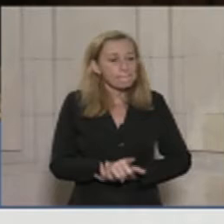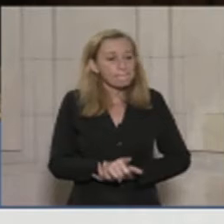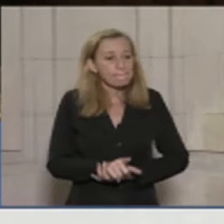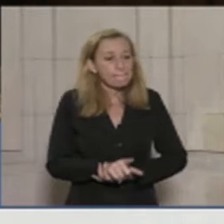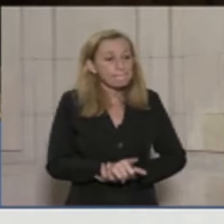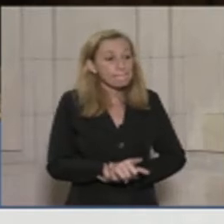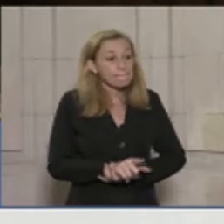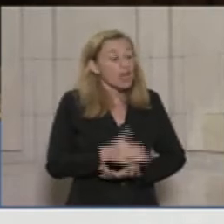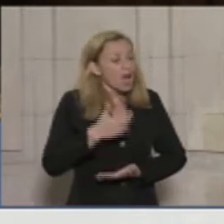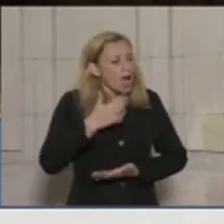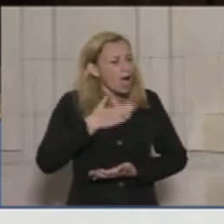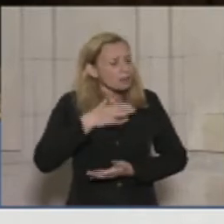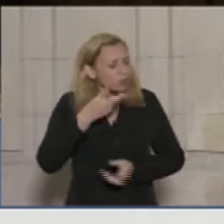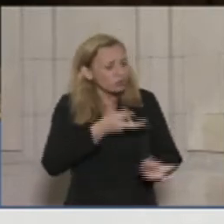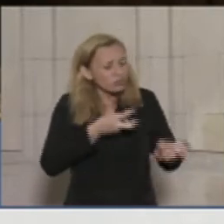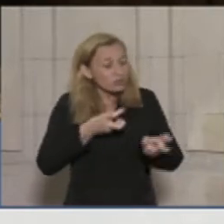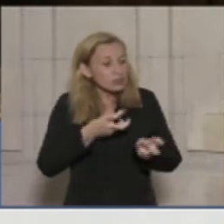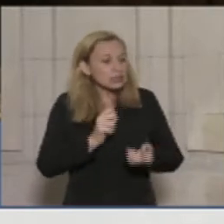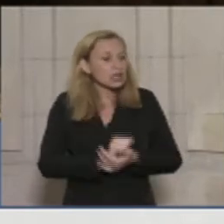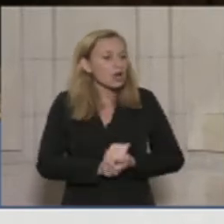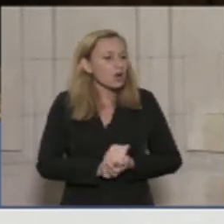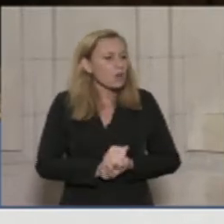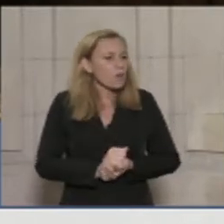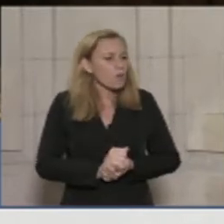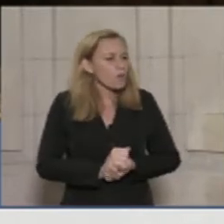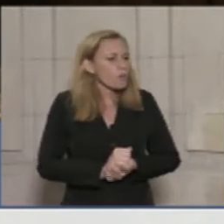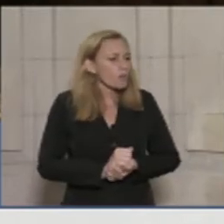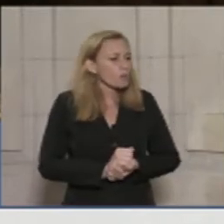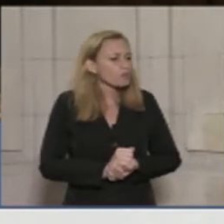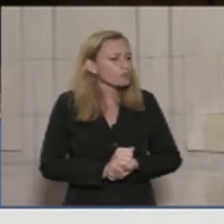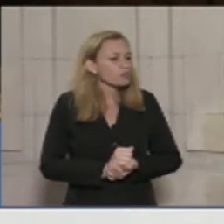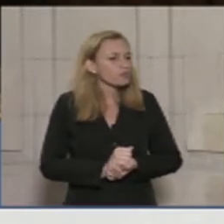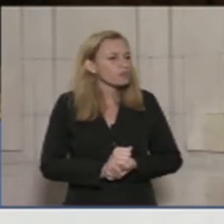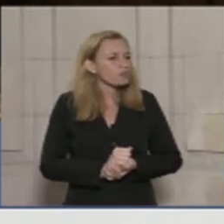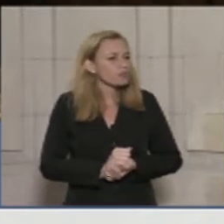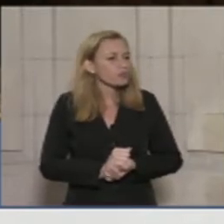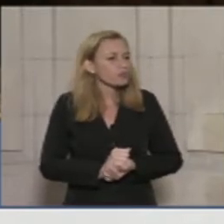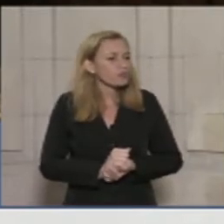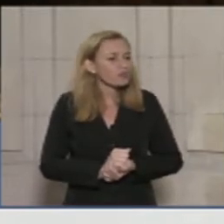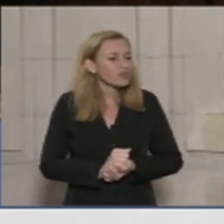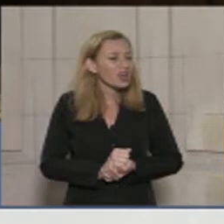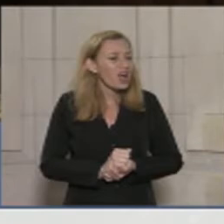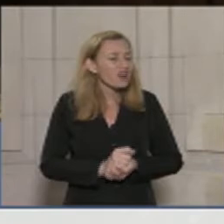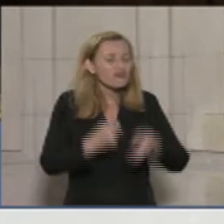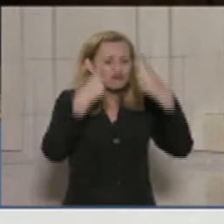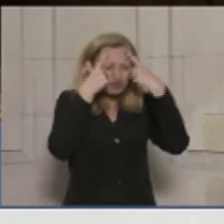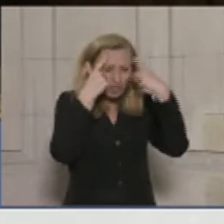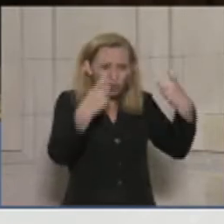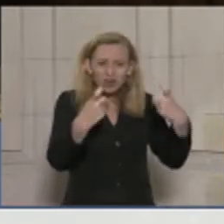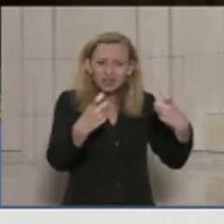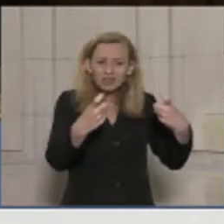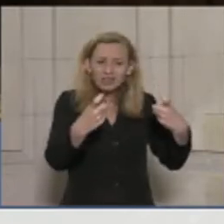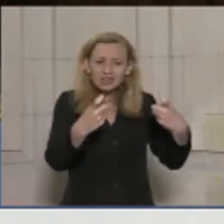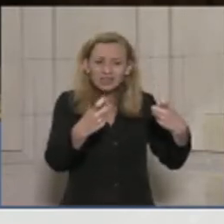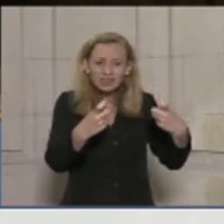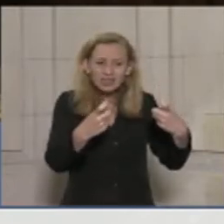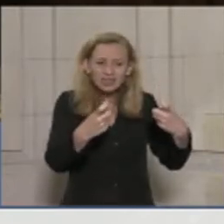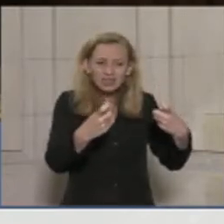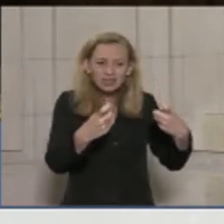A minha observação fica aqui com relação a uma violência que está